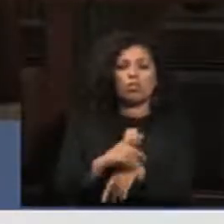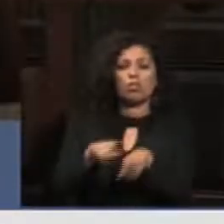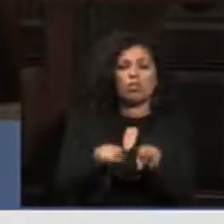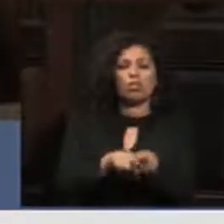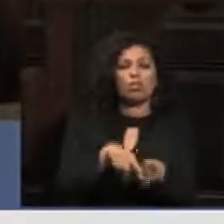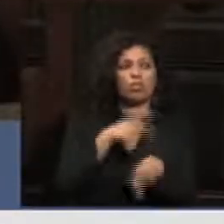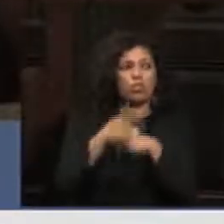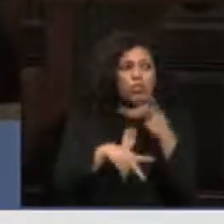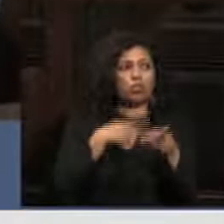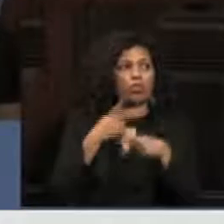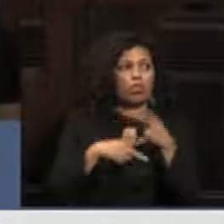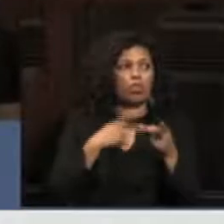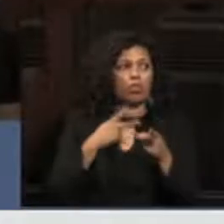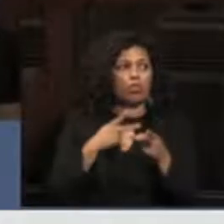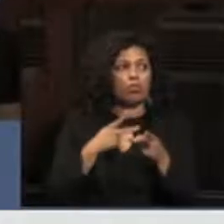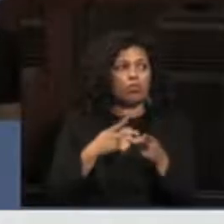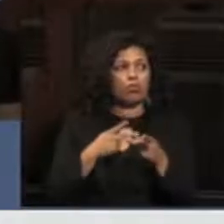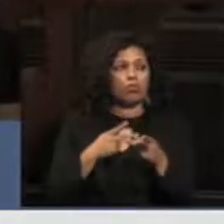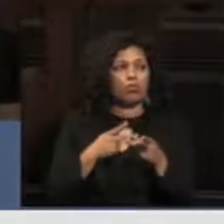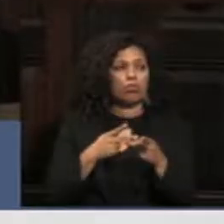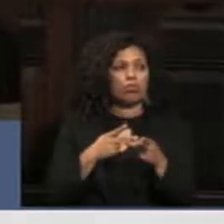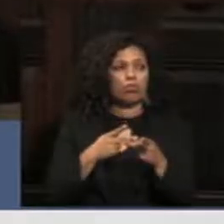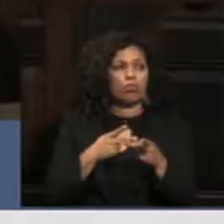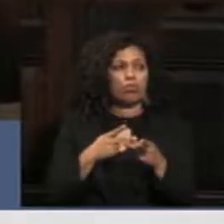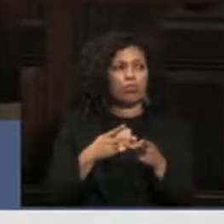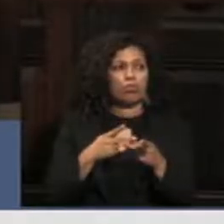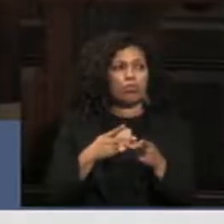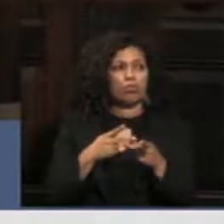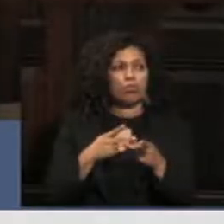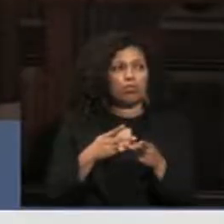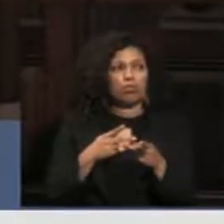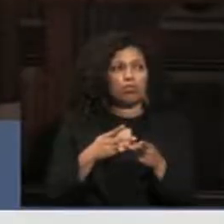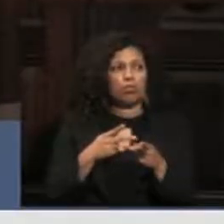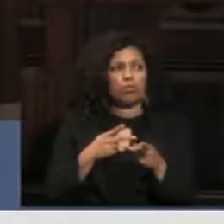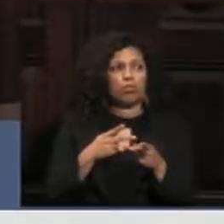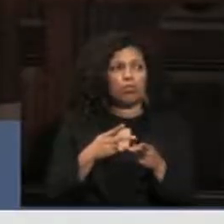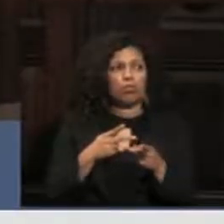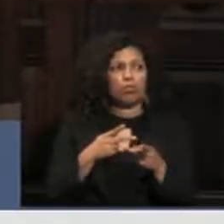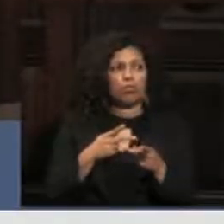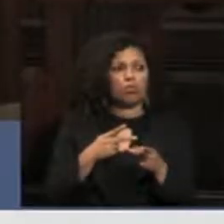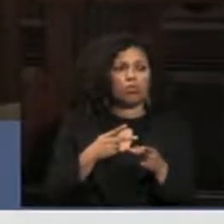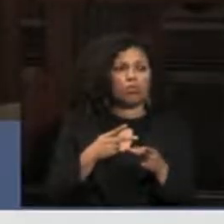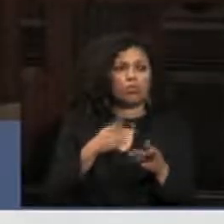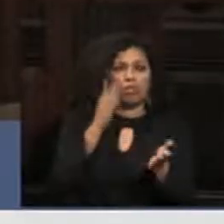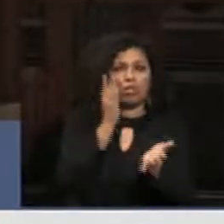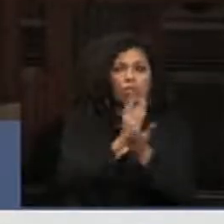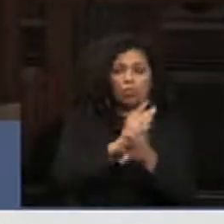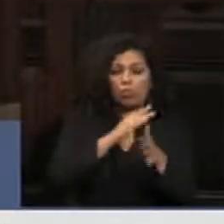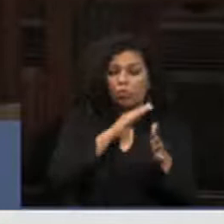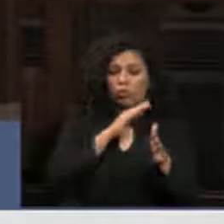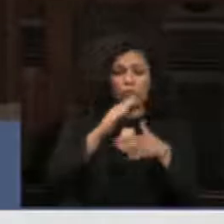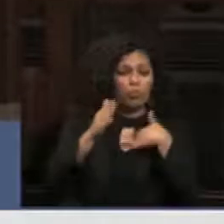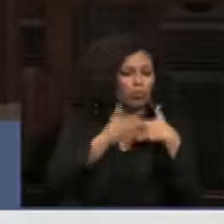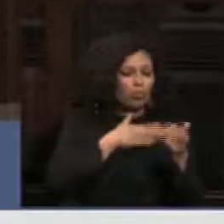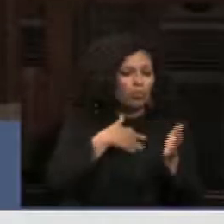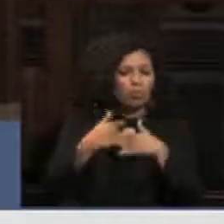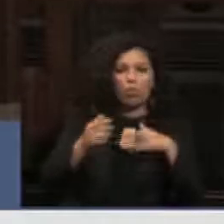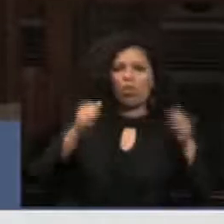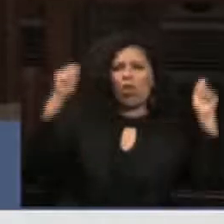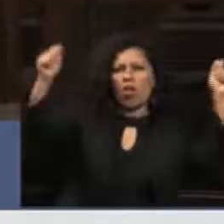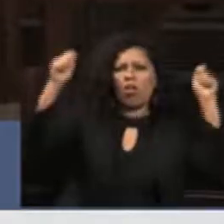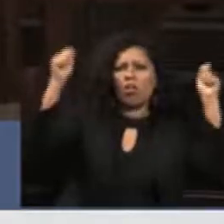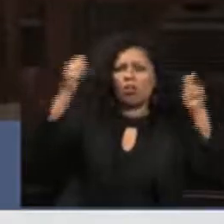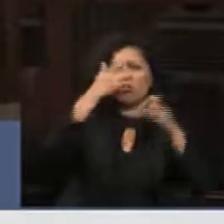afirmava a disposição de interromper quaisquer ativismos no Brasil. O que ele quer dizer com